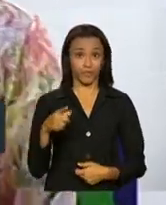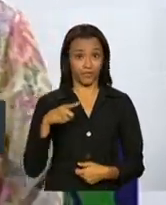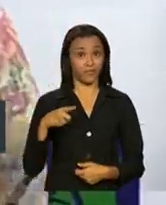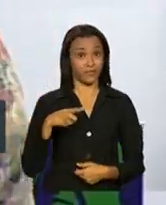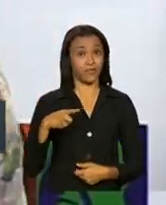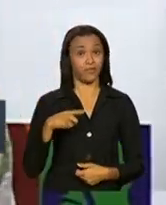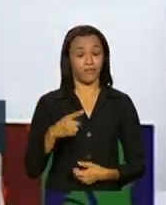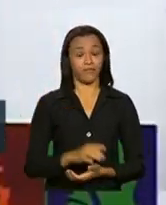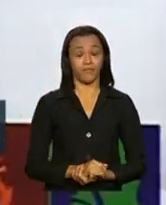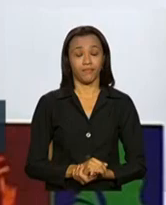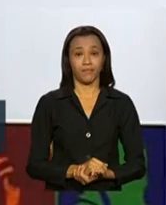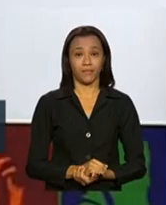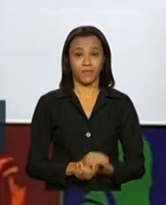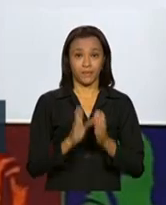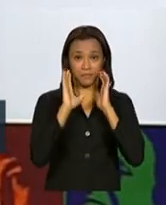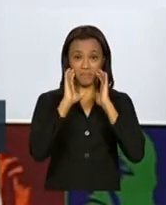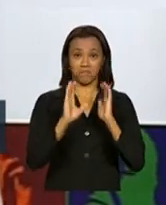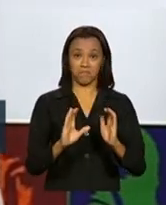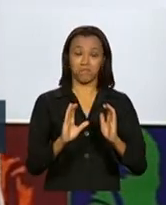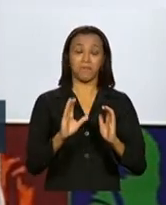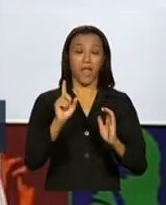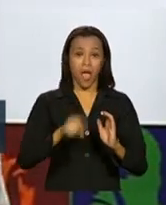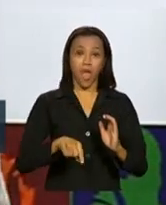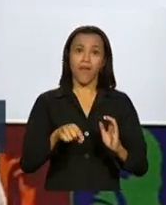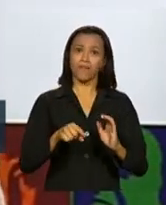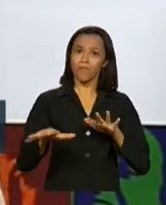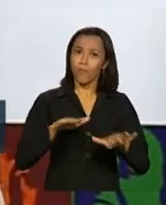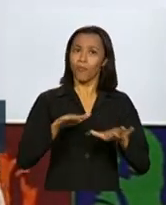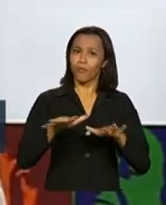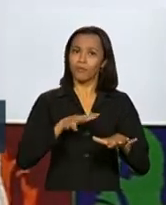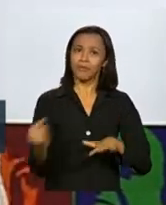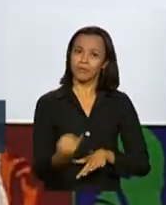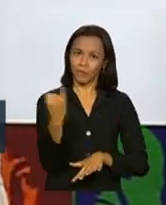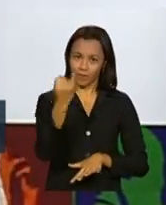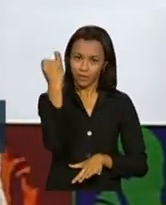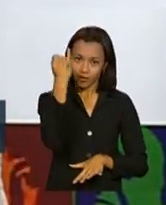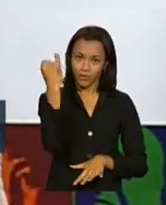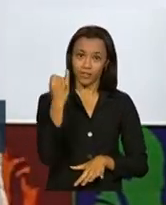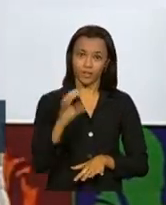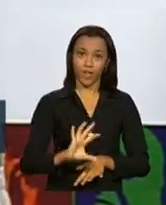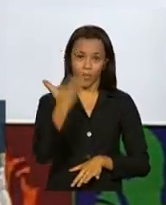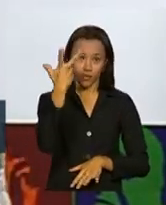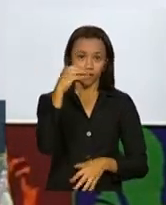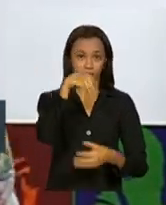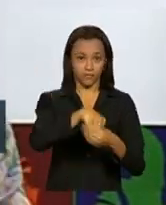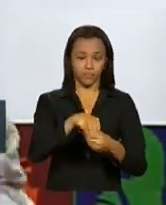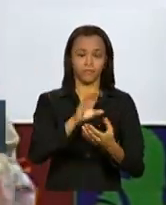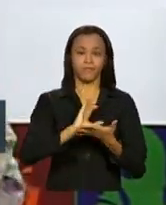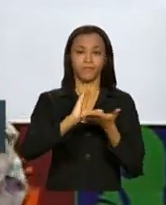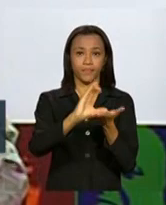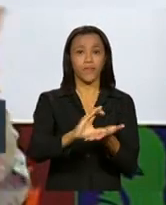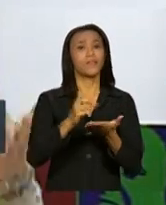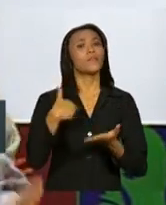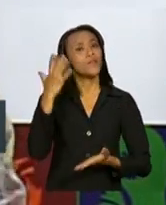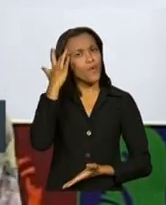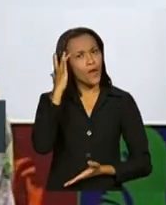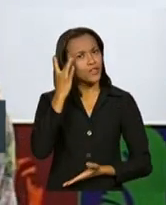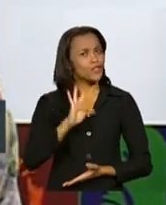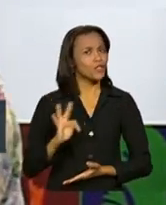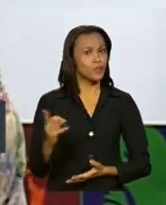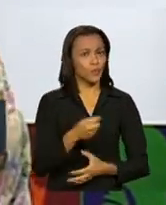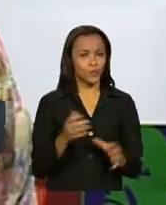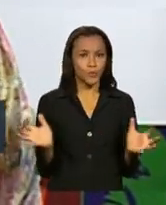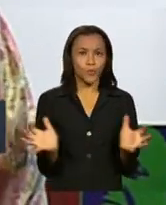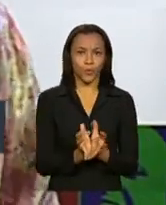né E são movimentos importantes né e eu acho que toda a equipe da